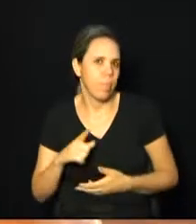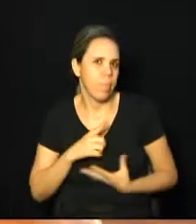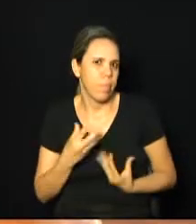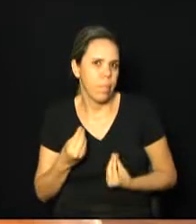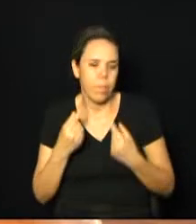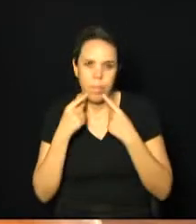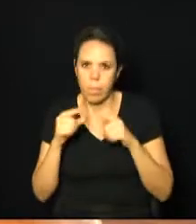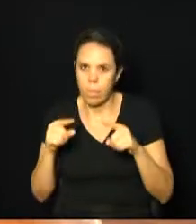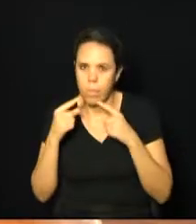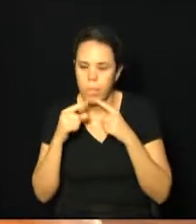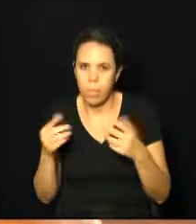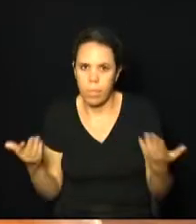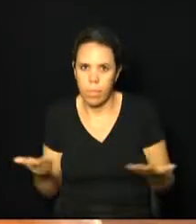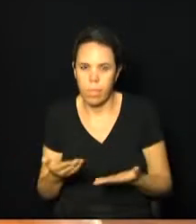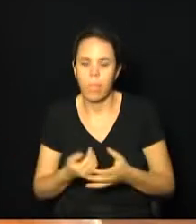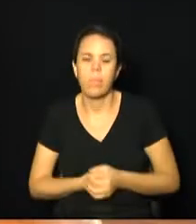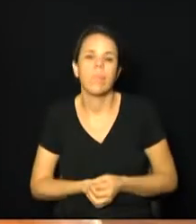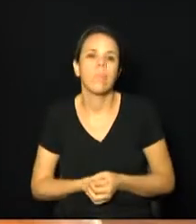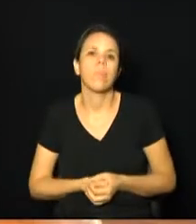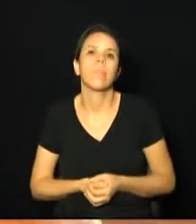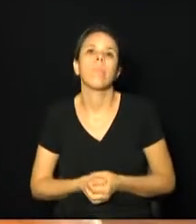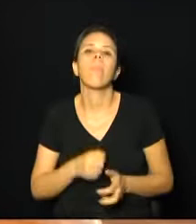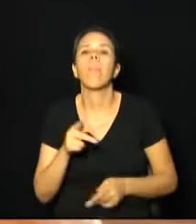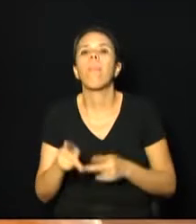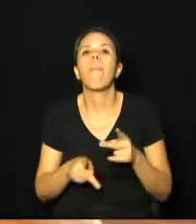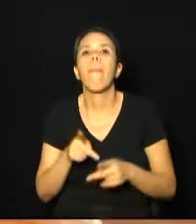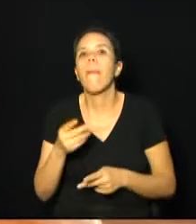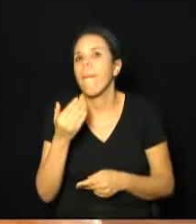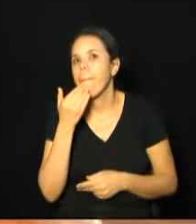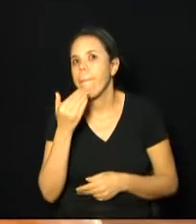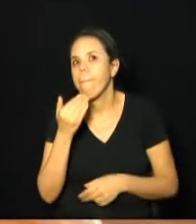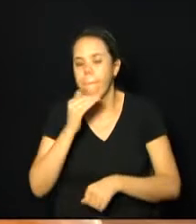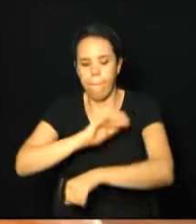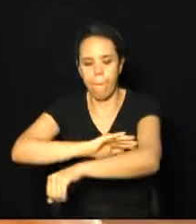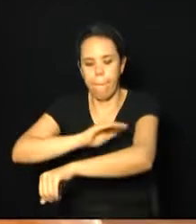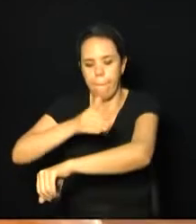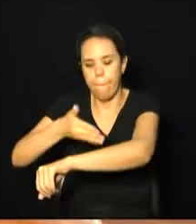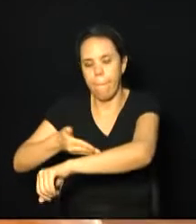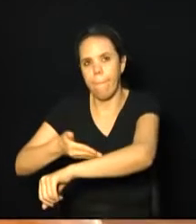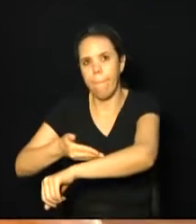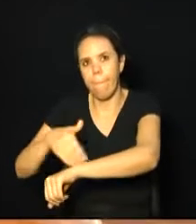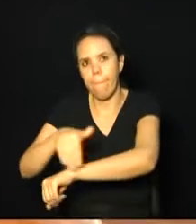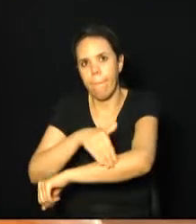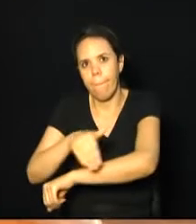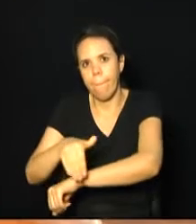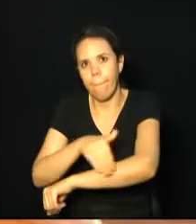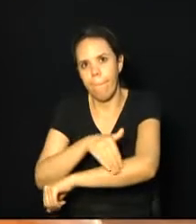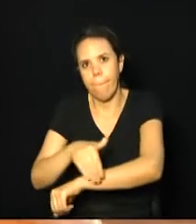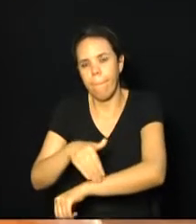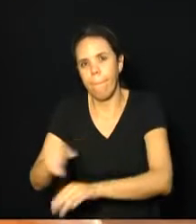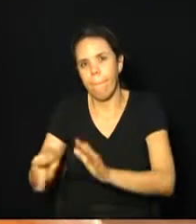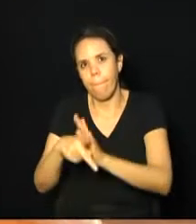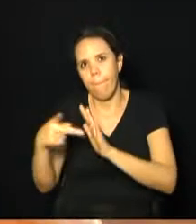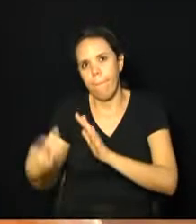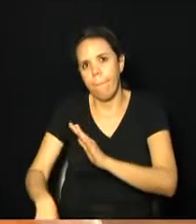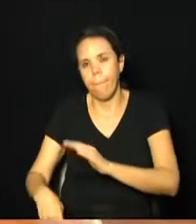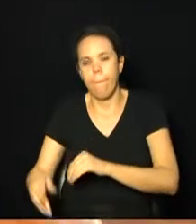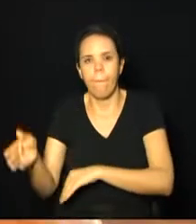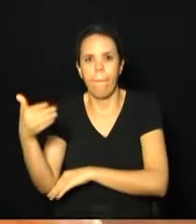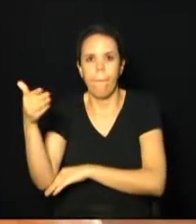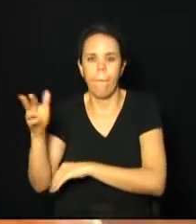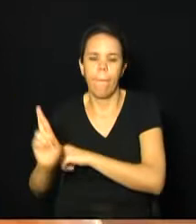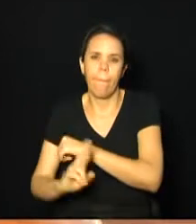bastante reclamação no dia de hoje, das pessoas pedindo lombada, que é uma concessão da Rota das Bandeiras, né?